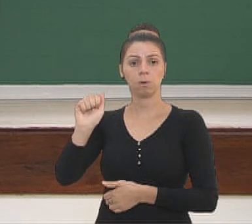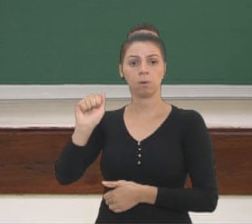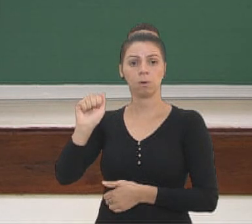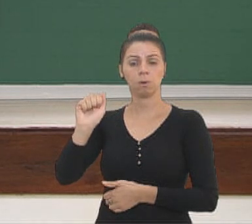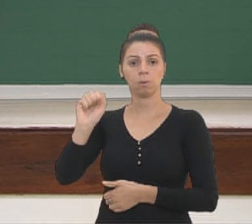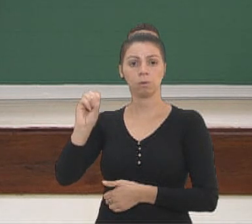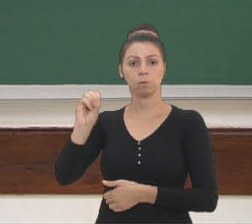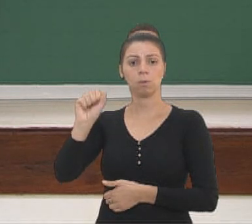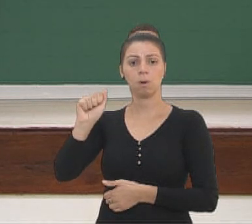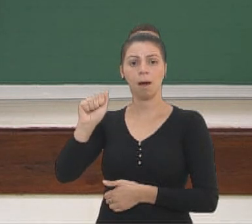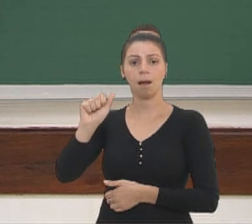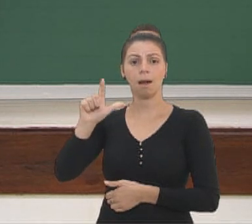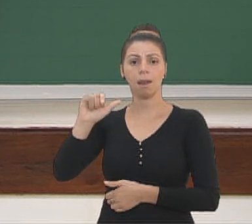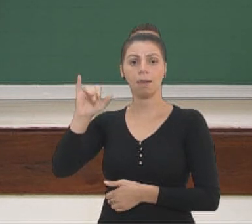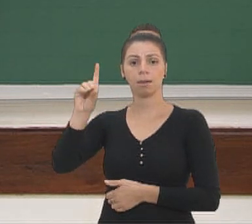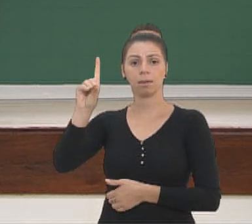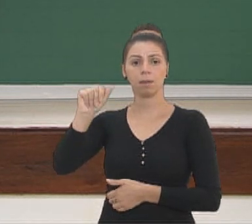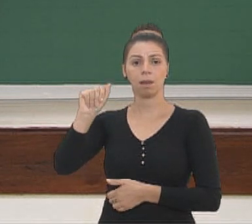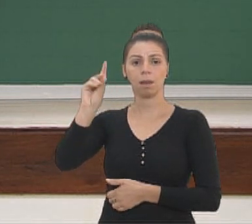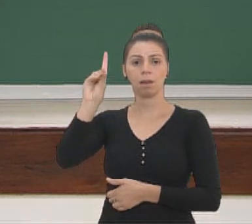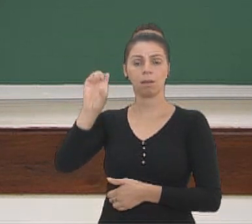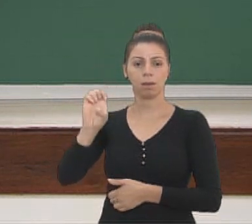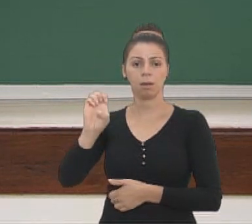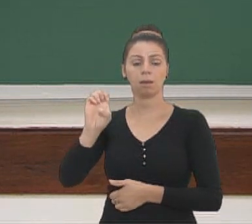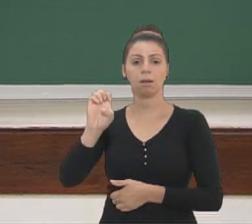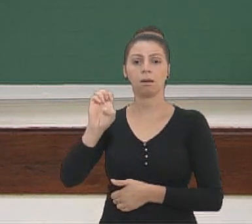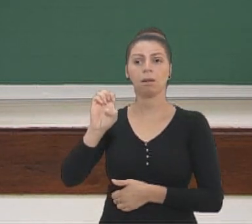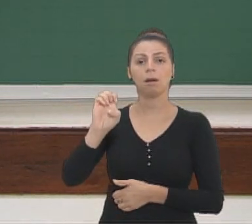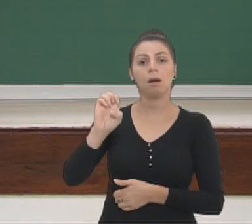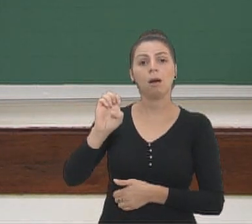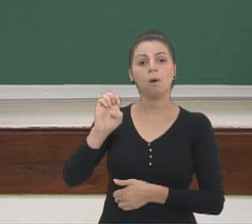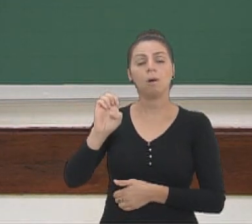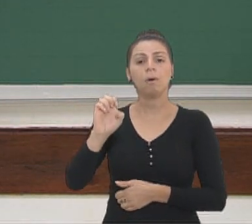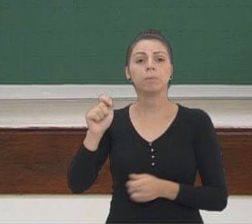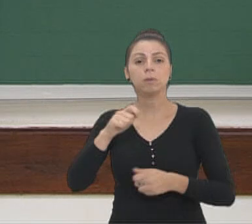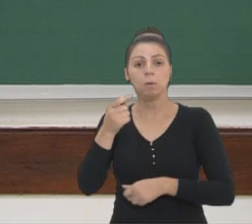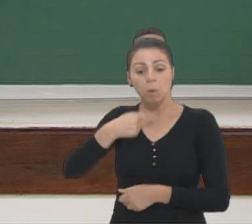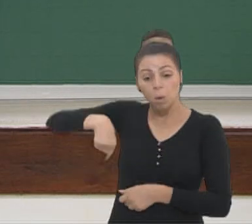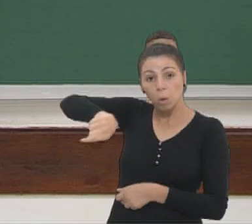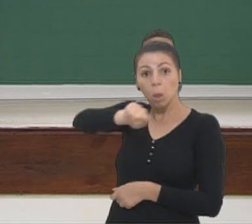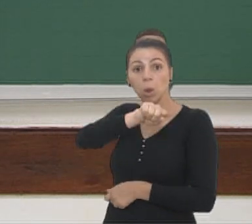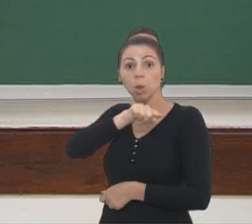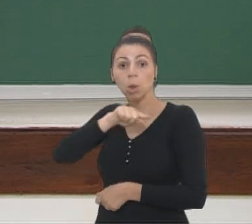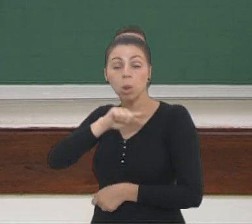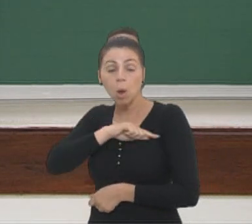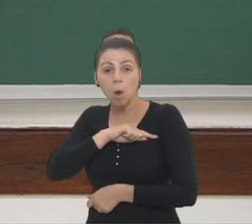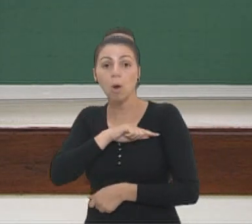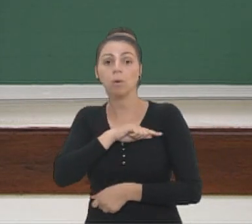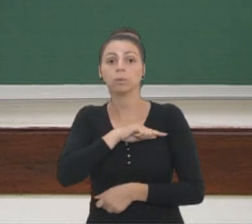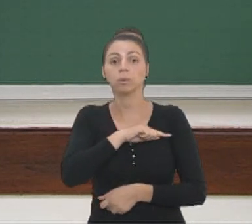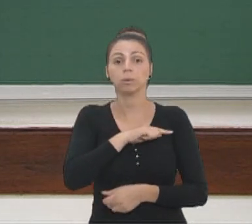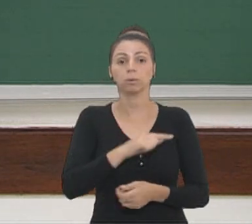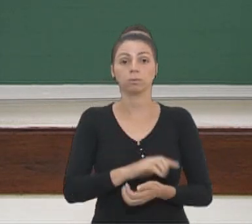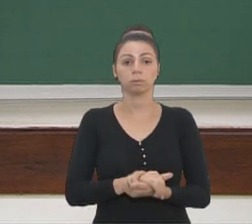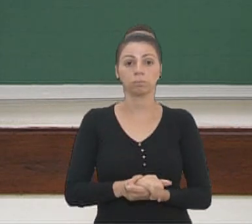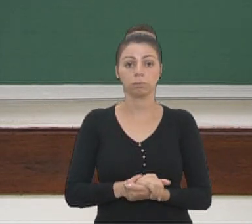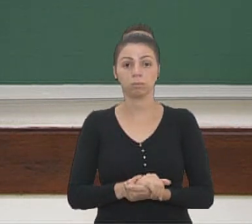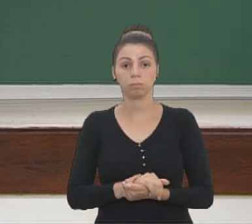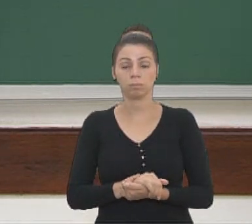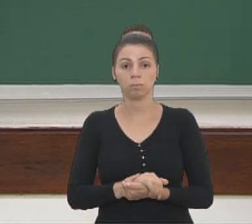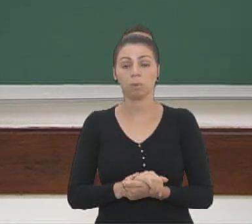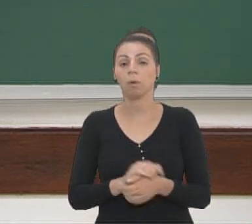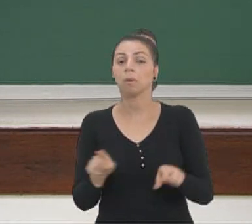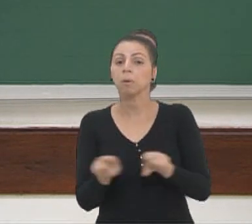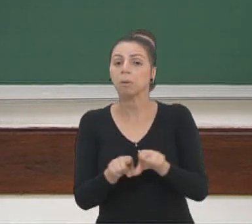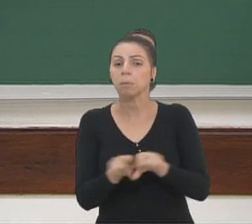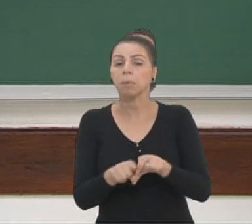de uma terceira pessoa, né? Às vezes um nós plural, dependendo da situação. Também